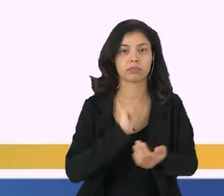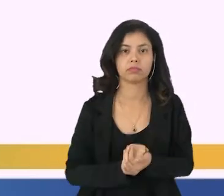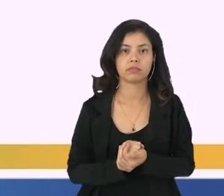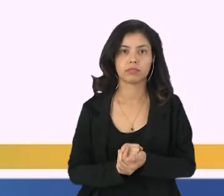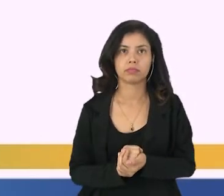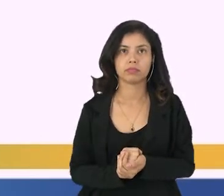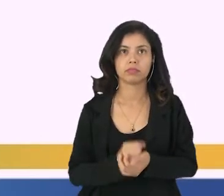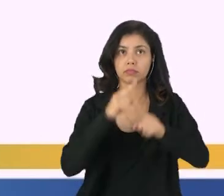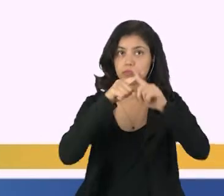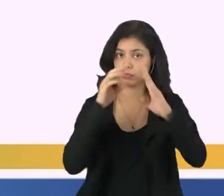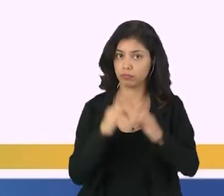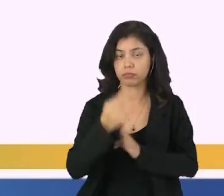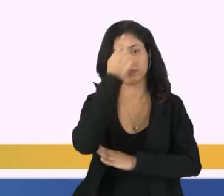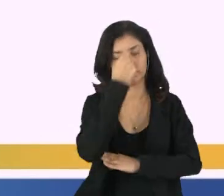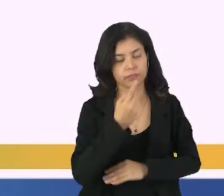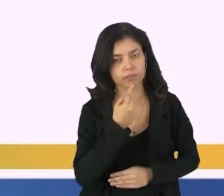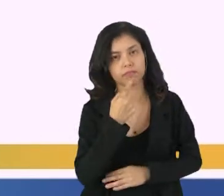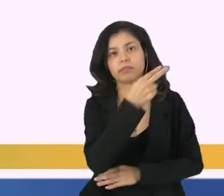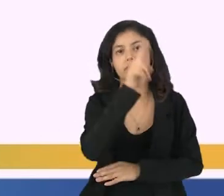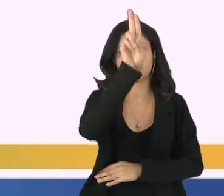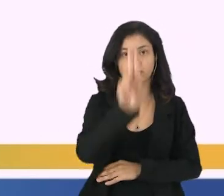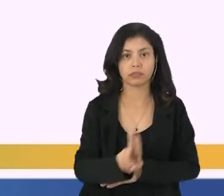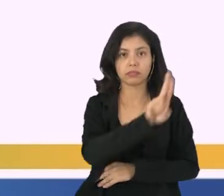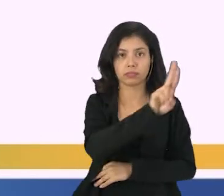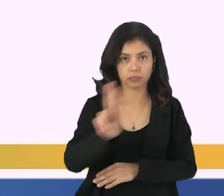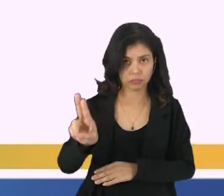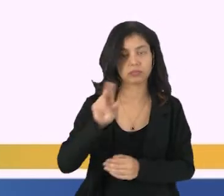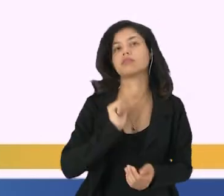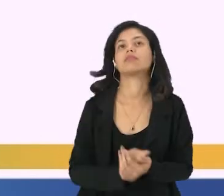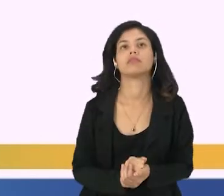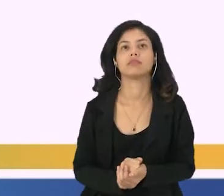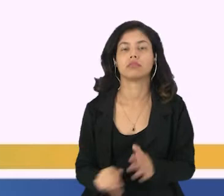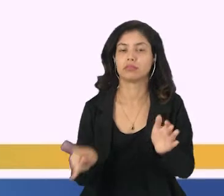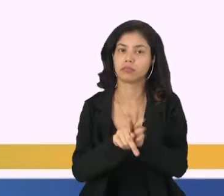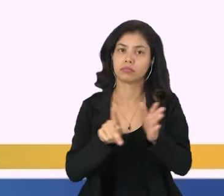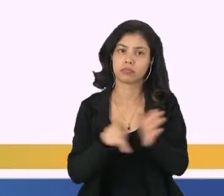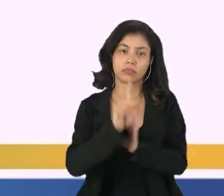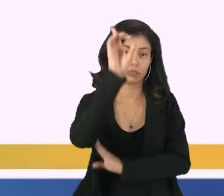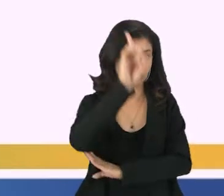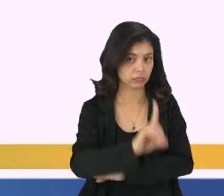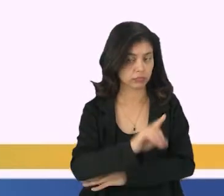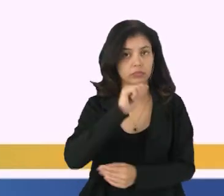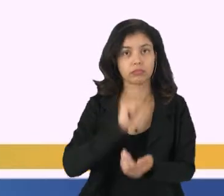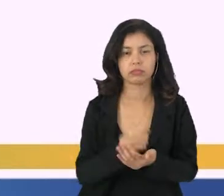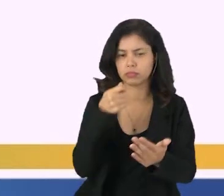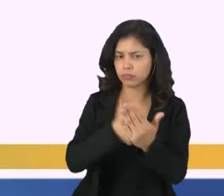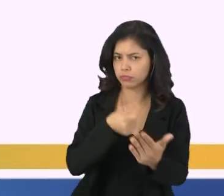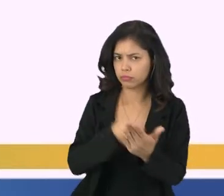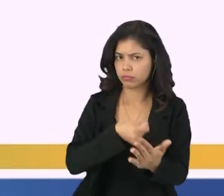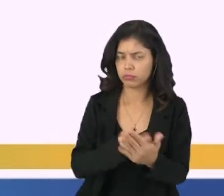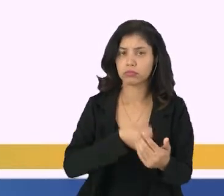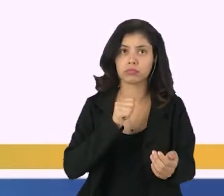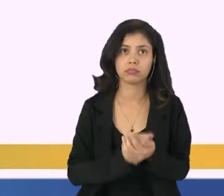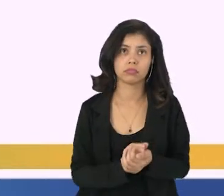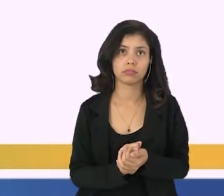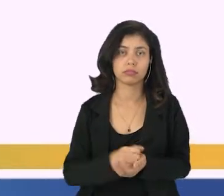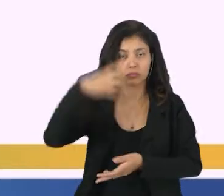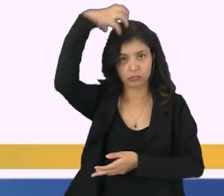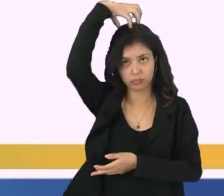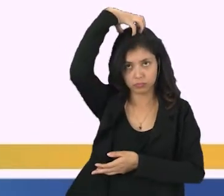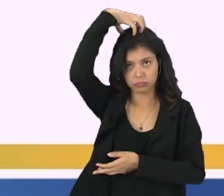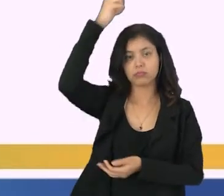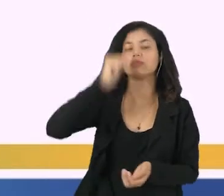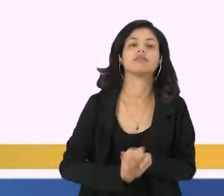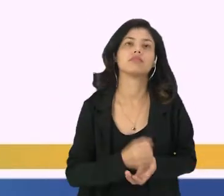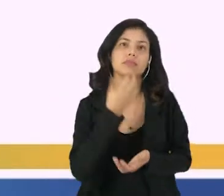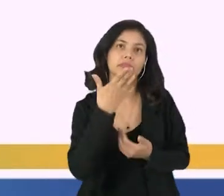né, entre a igreja, na figura do Papa, e o rei, né, que estabelecia então esses direitos e deveres aí então da coroa, tá